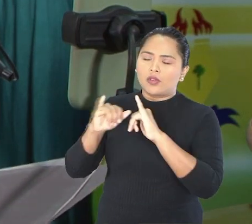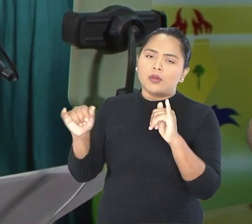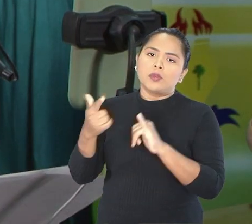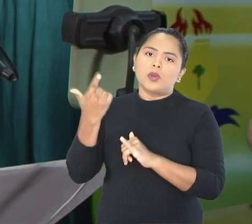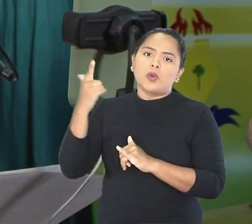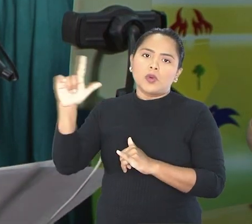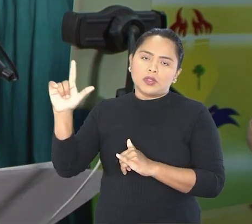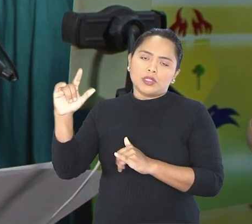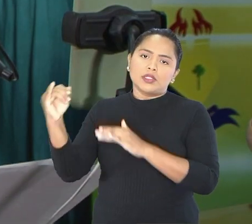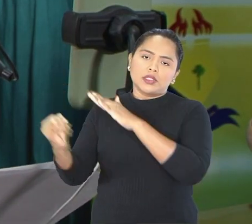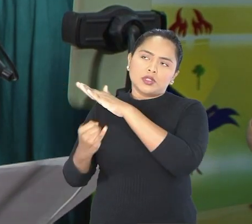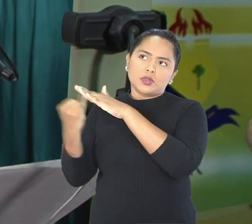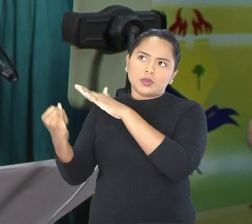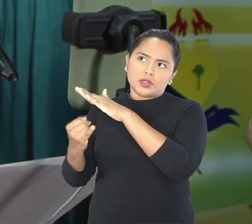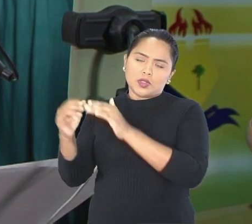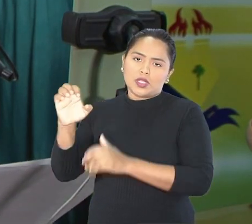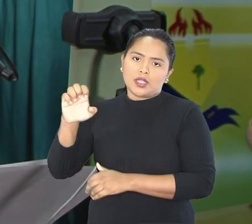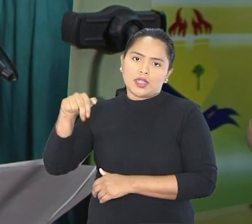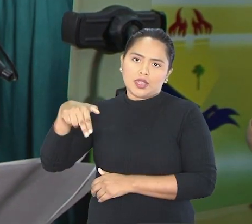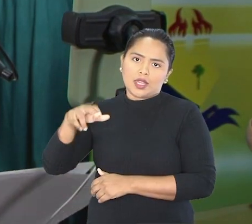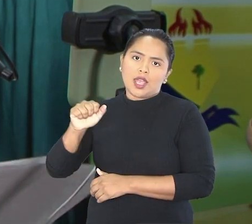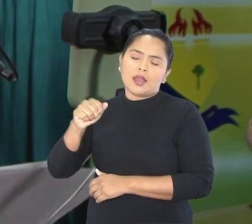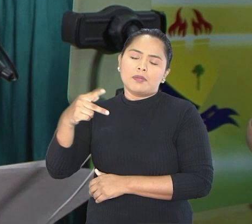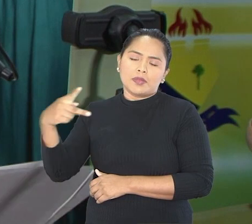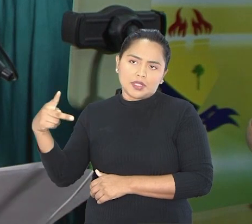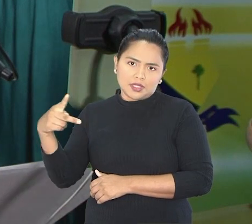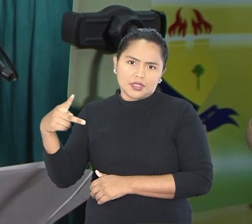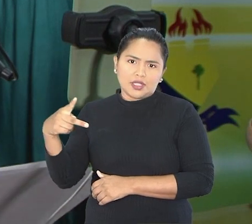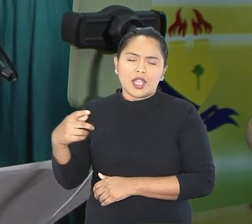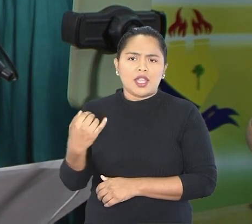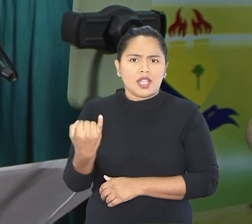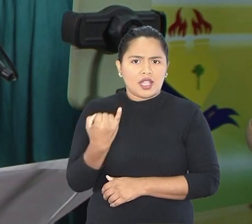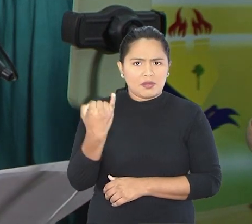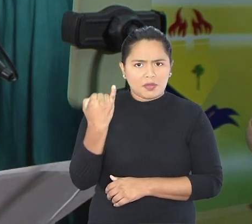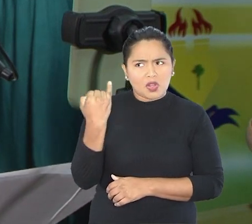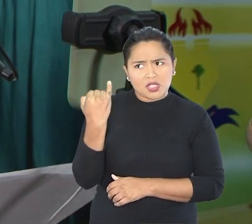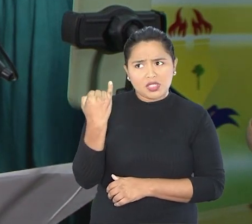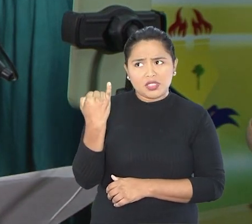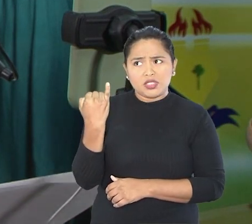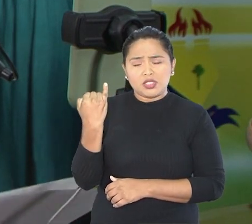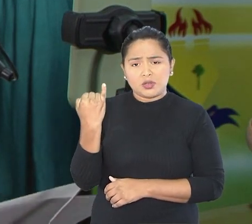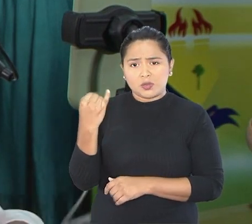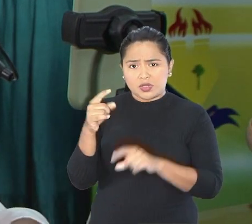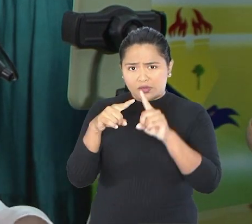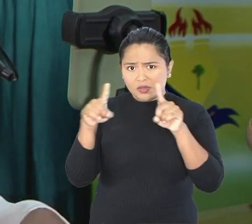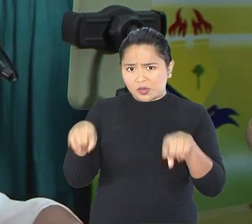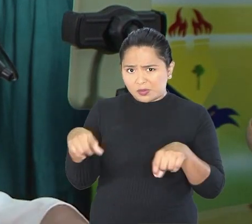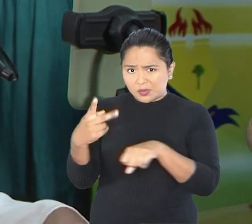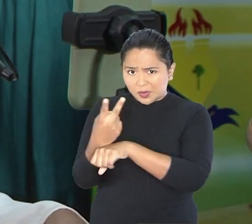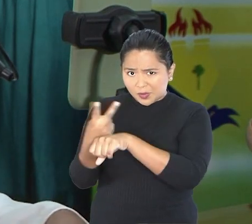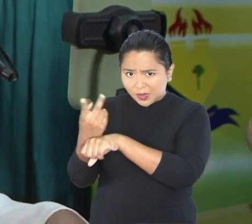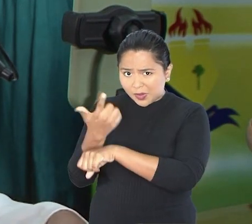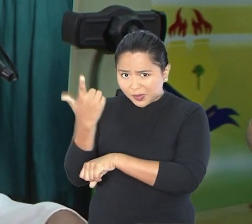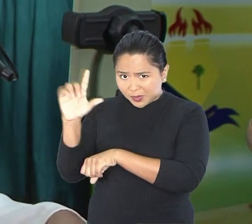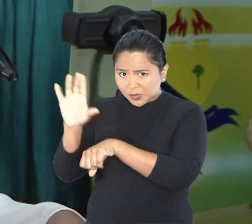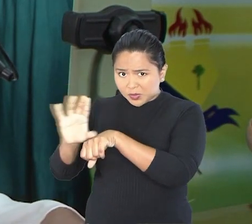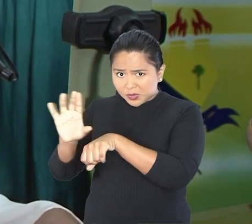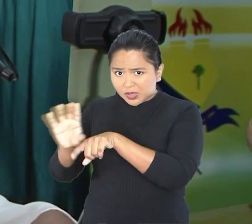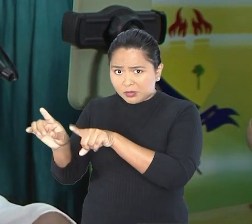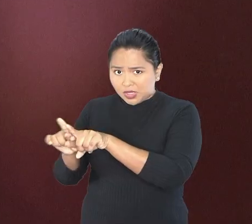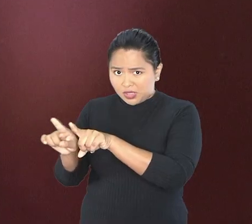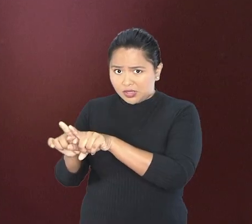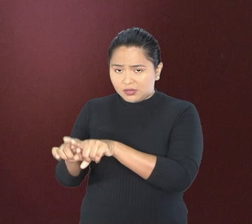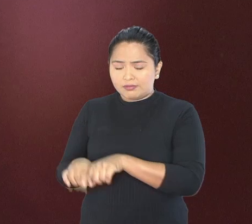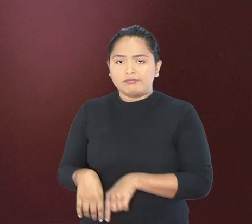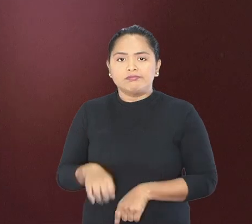você citou. É importante que os servidores não fiquem apenas na espera dos cursos ofertados pela UFRR? Exatamente. O